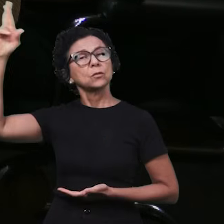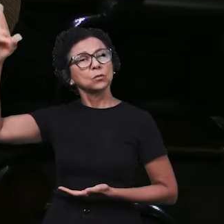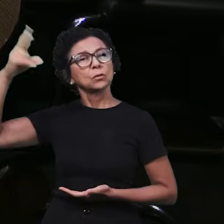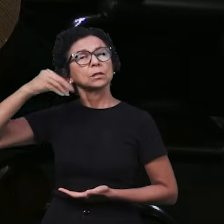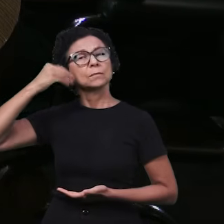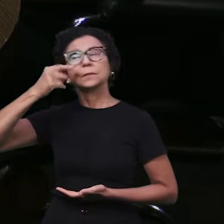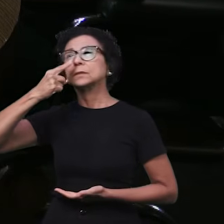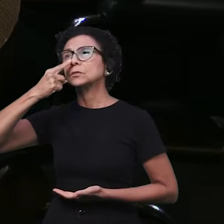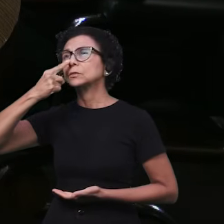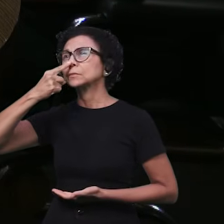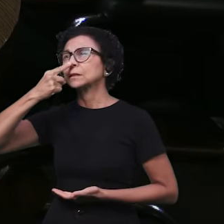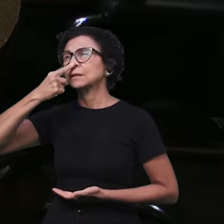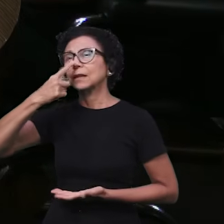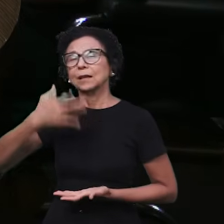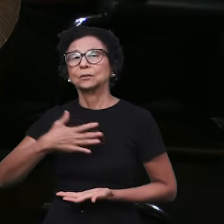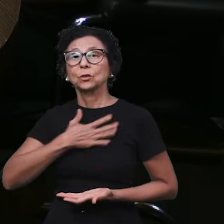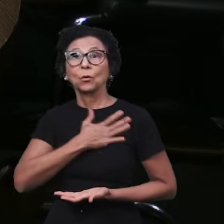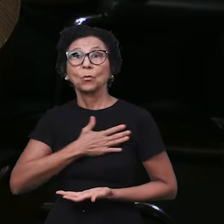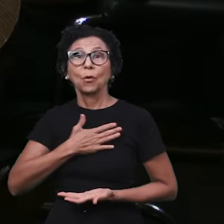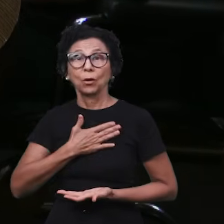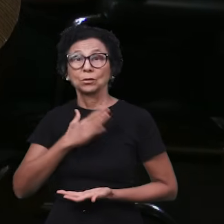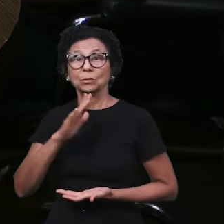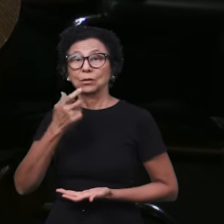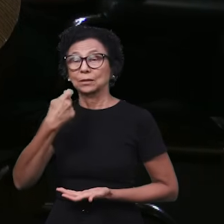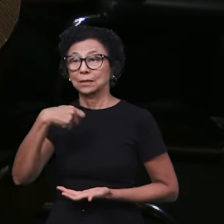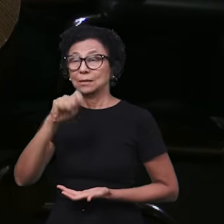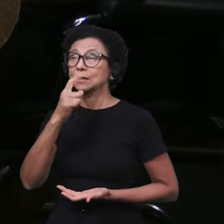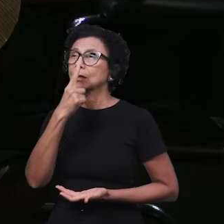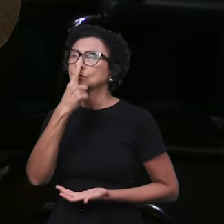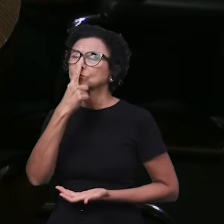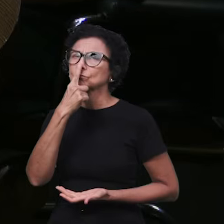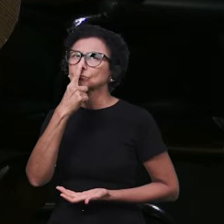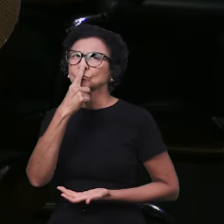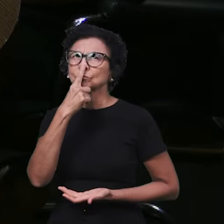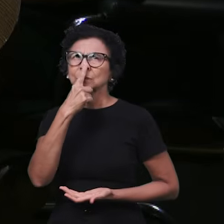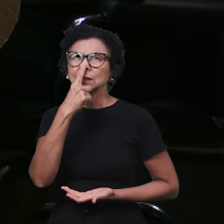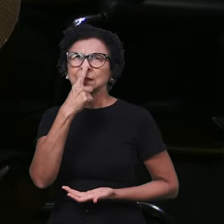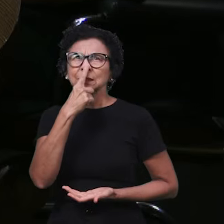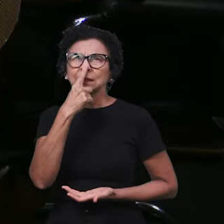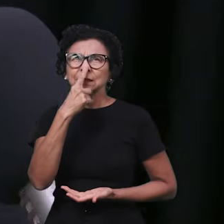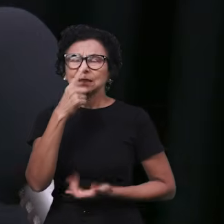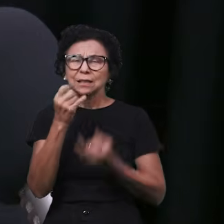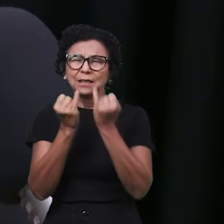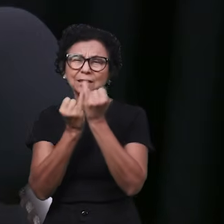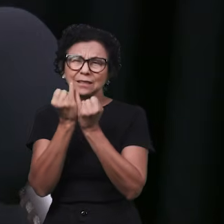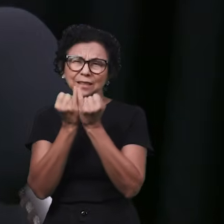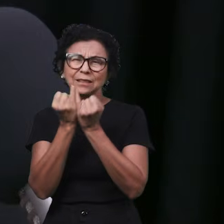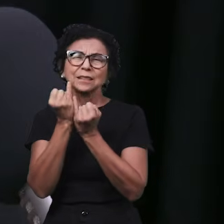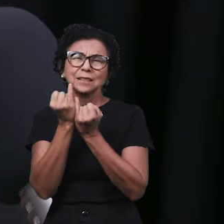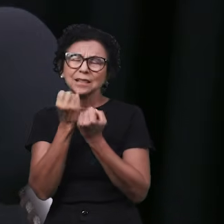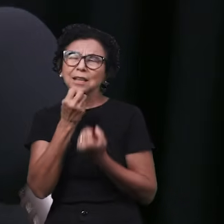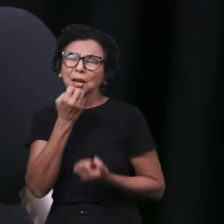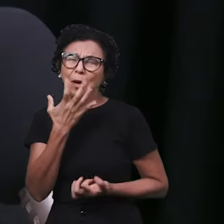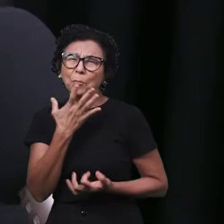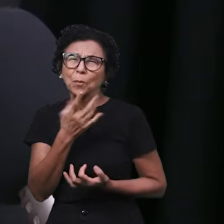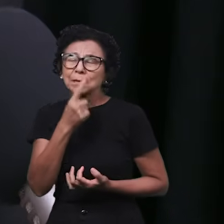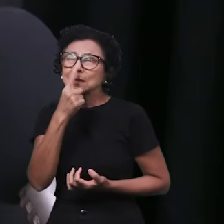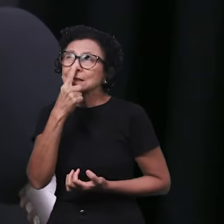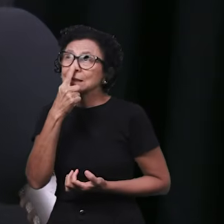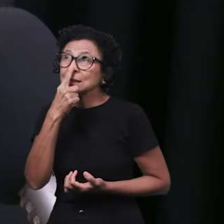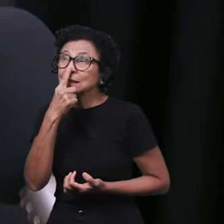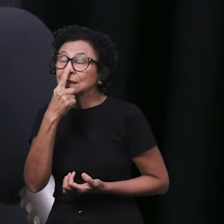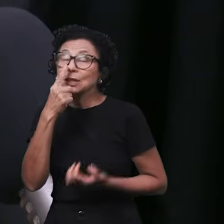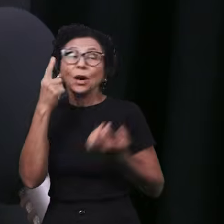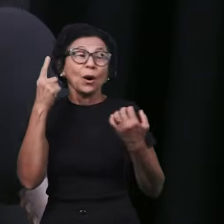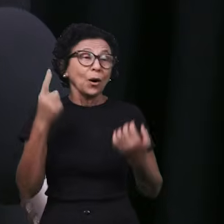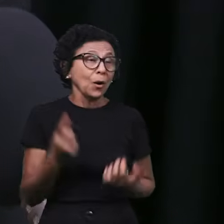gosto muito desse sinal. Eu também gosto. Esse aqui é muito bom, mas esse aqui é como se a gente fosse, tipo assim, amigo. Olha, hoje eu vou na sua